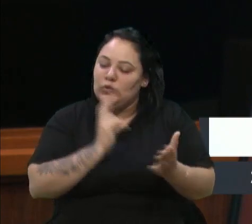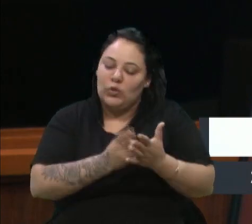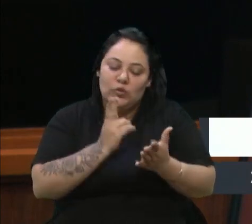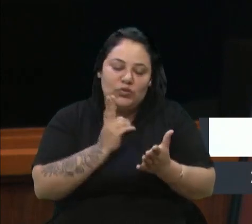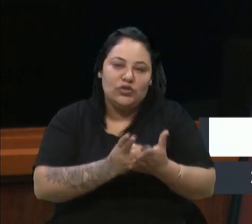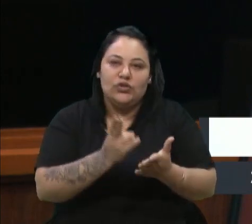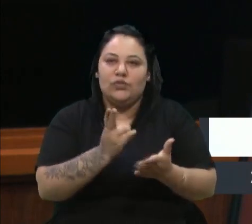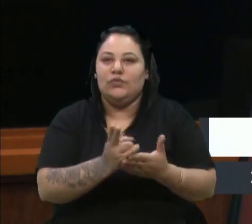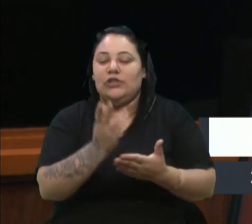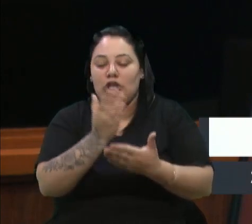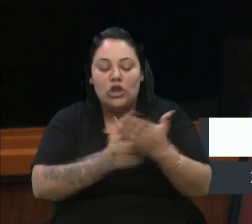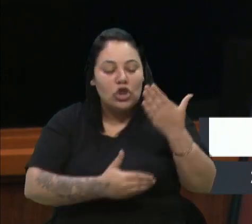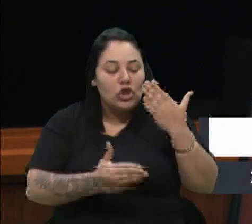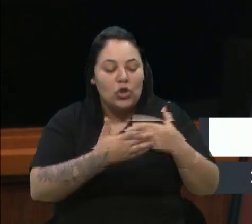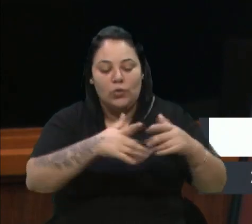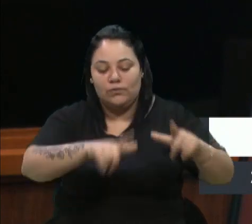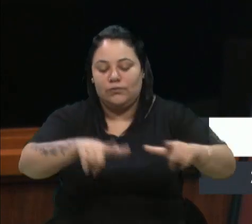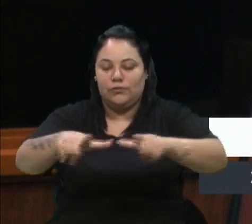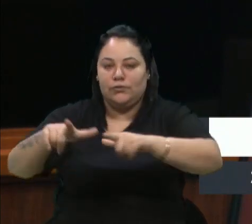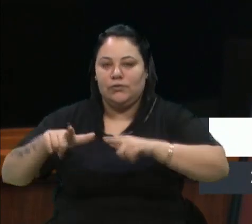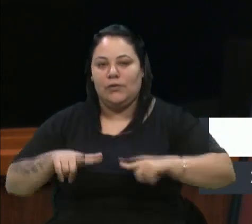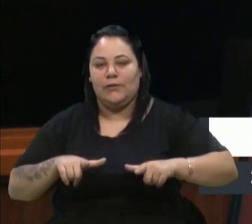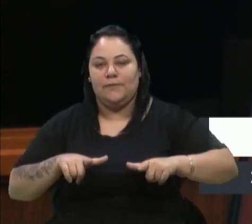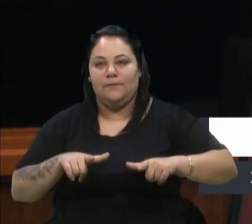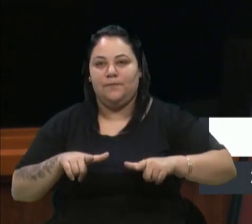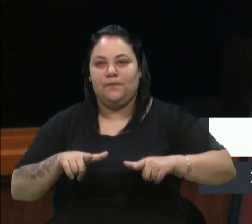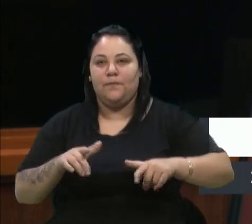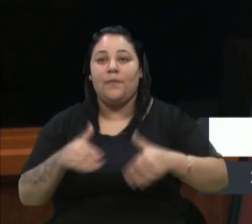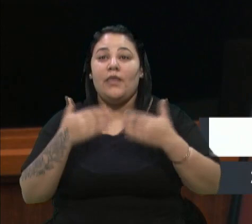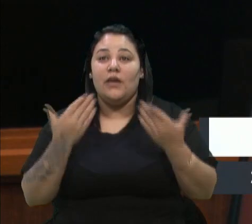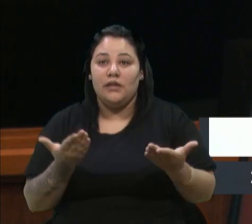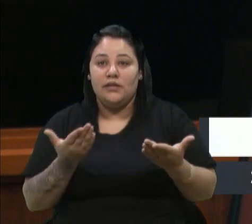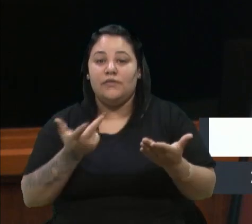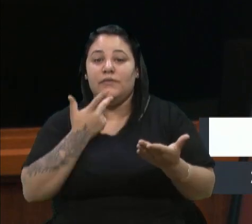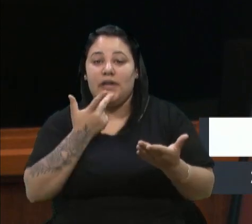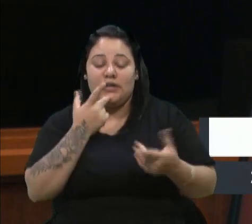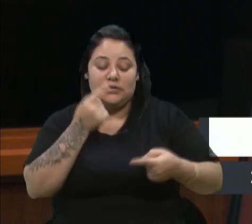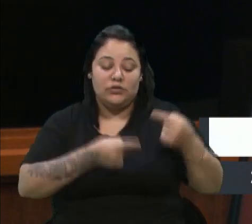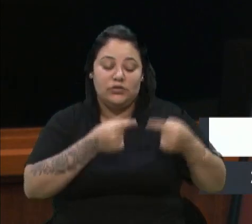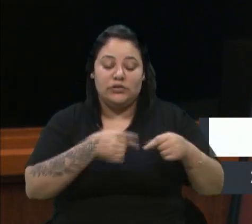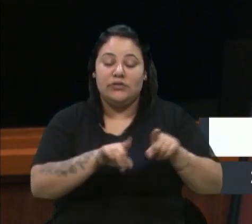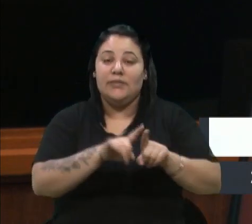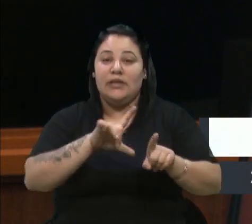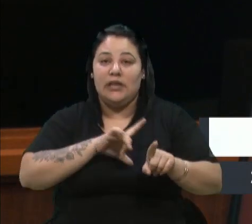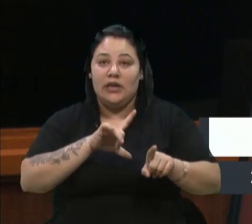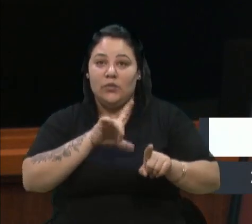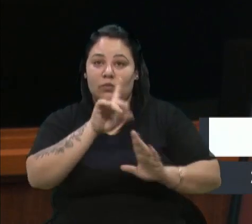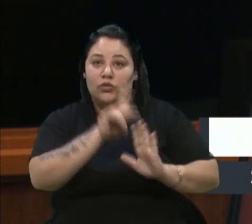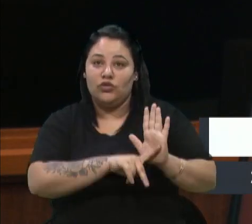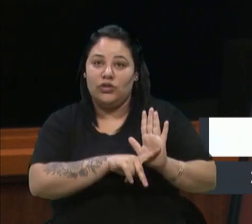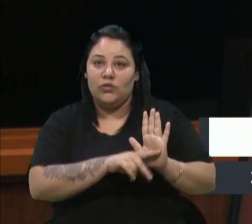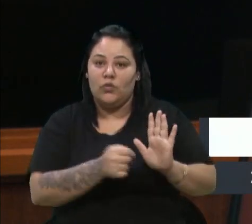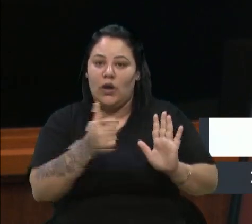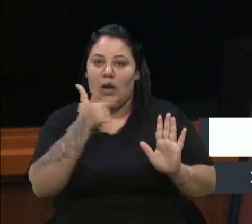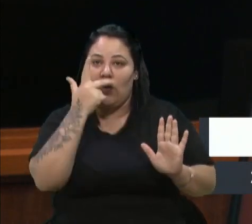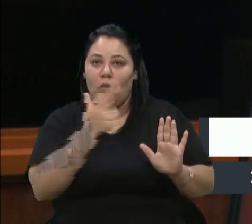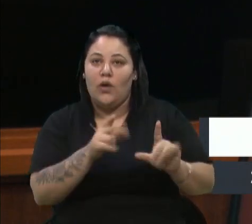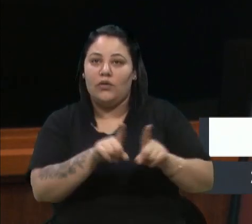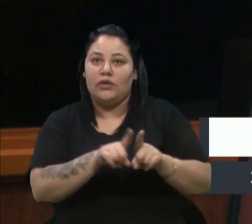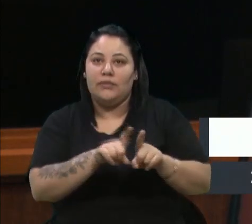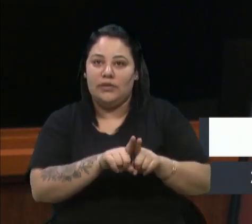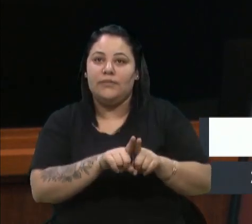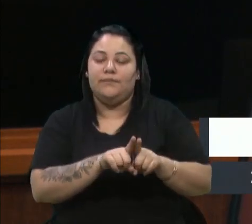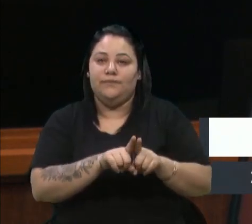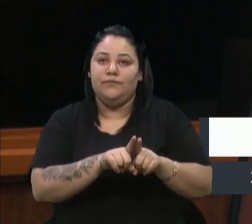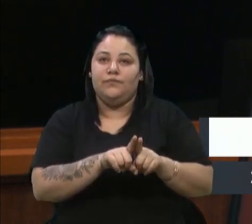constantemente em todos os espaços. Então, trazer essa discussão, nós temos um projeto semelhante, né? Nós, eu digo, da